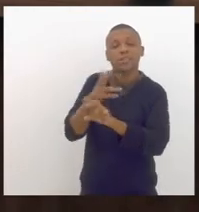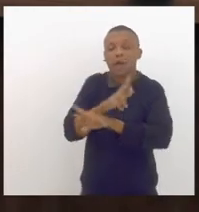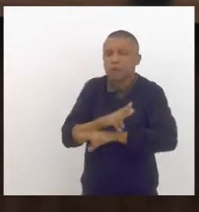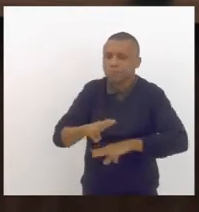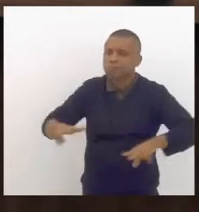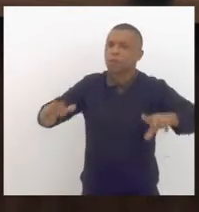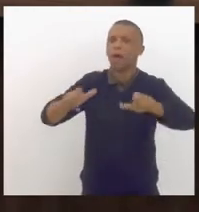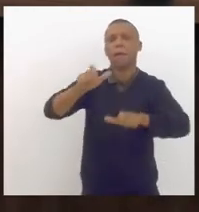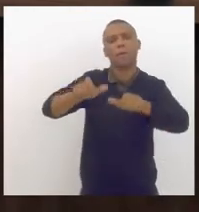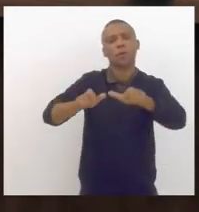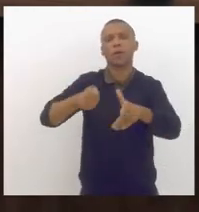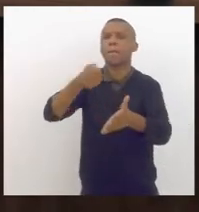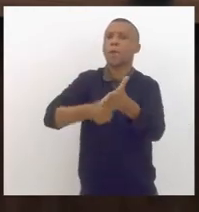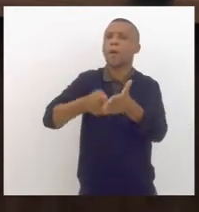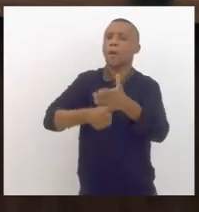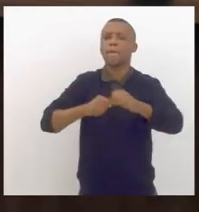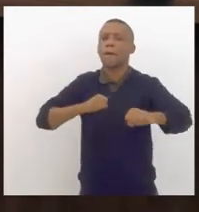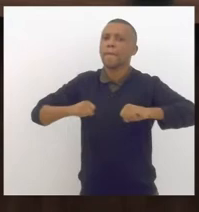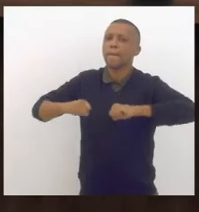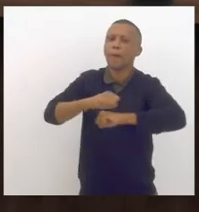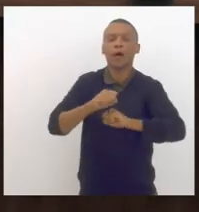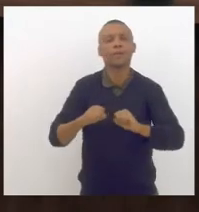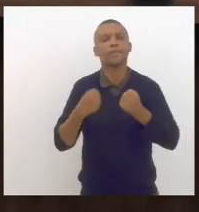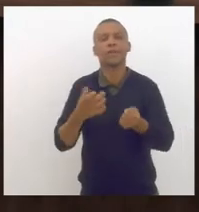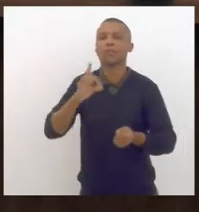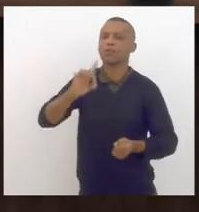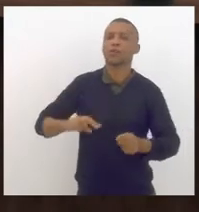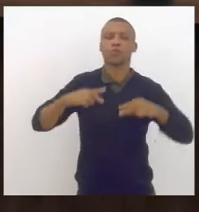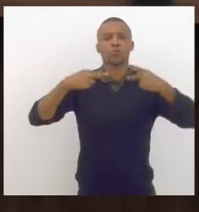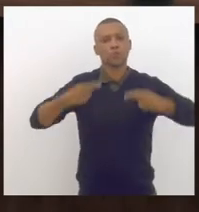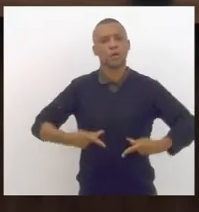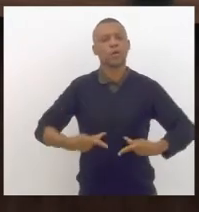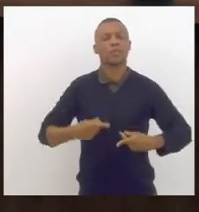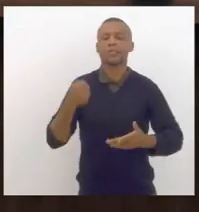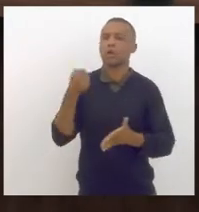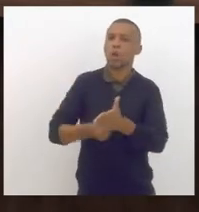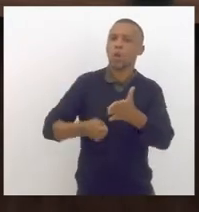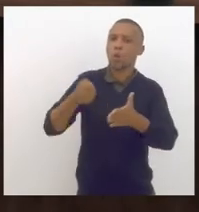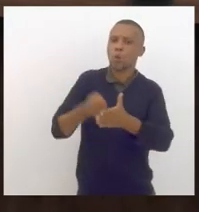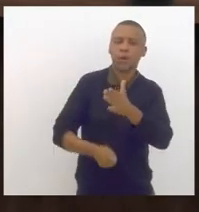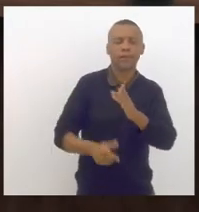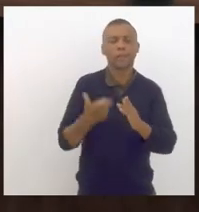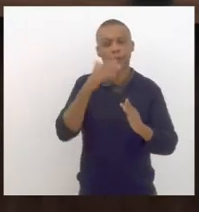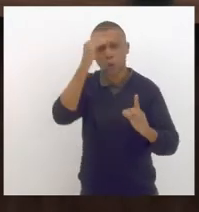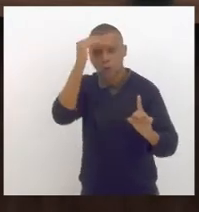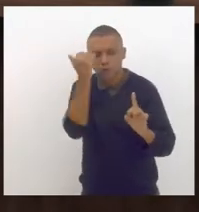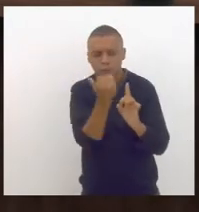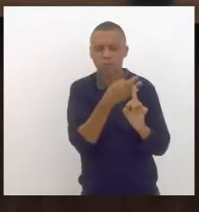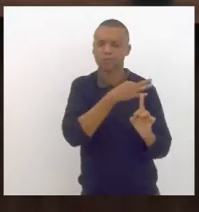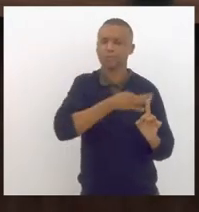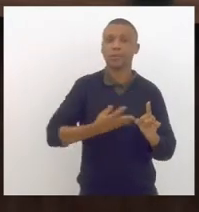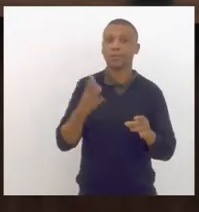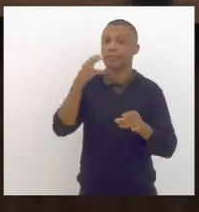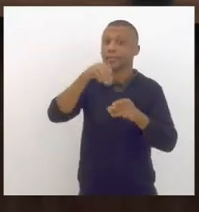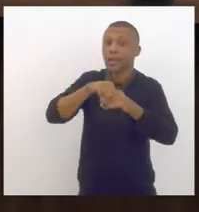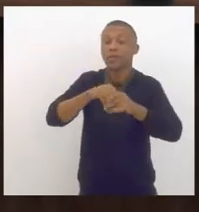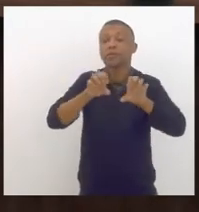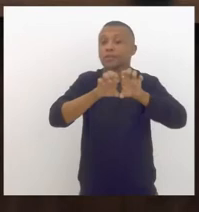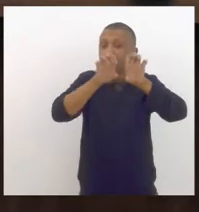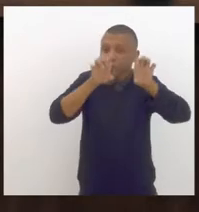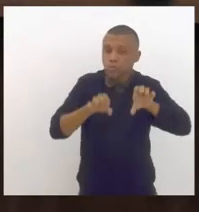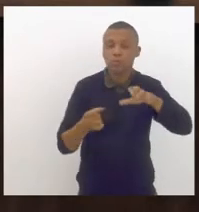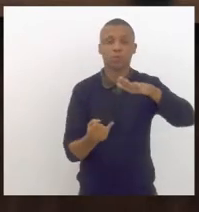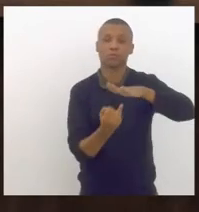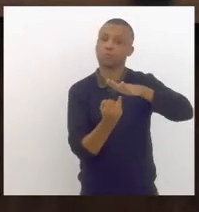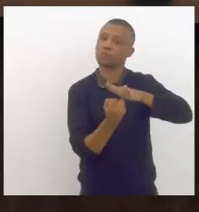defesa dos direitos humanos, que lutam pela dignidade humana dentro das estruturas estatais, como a própria